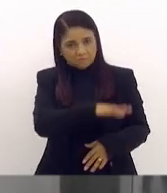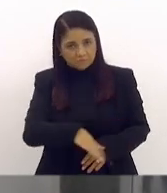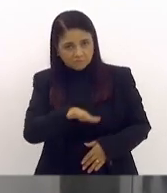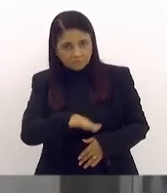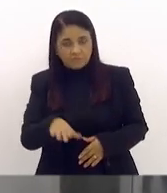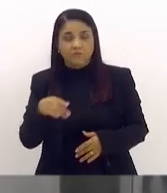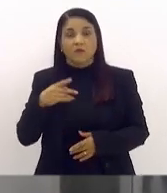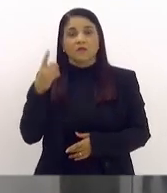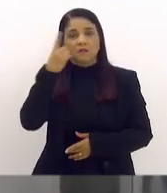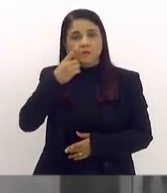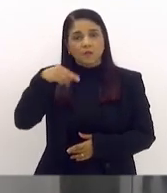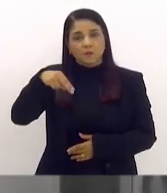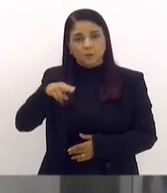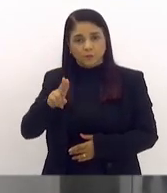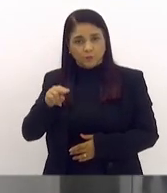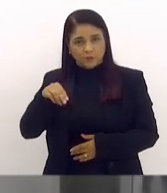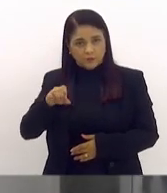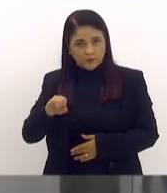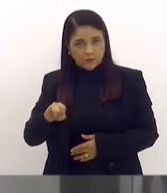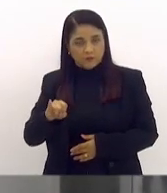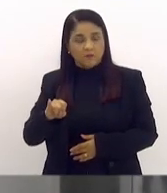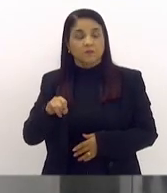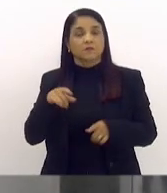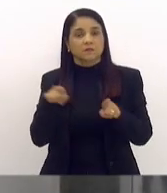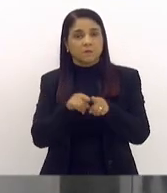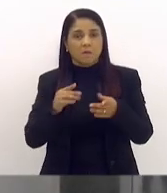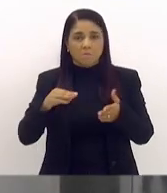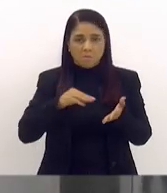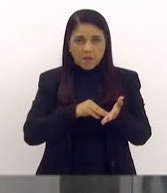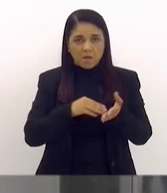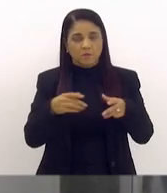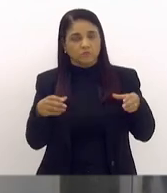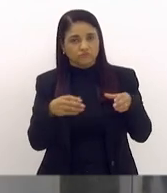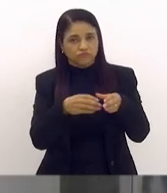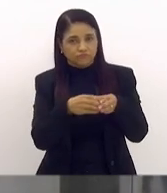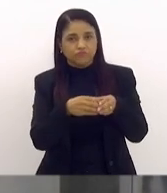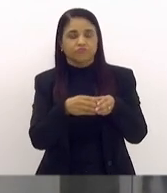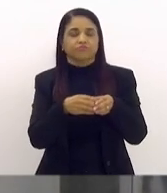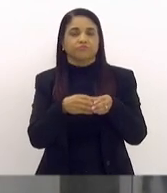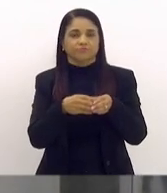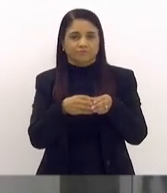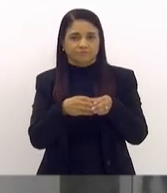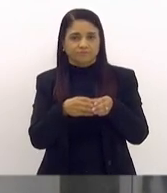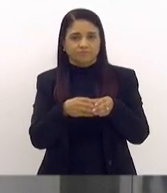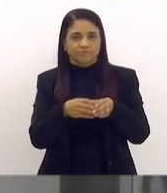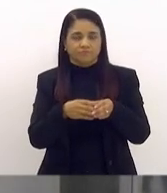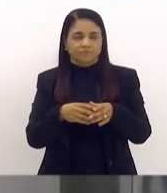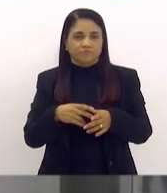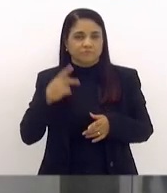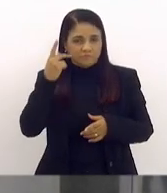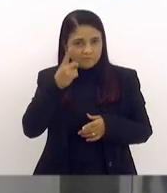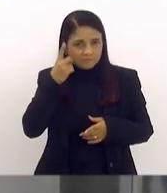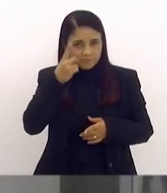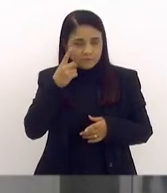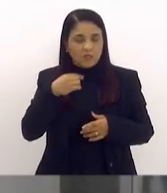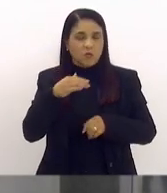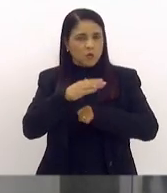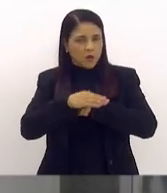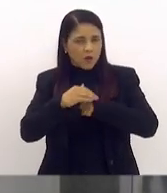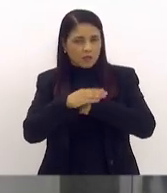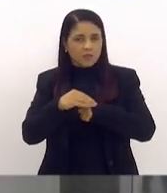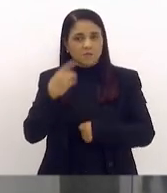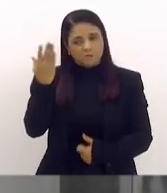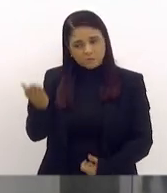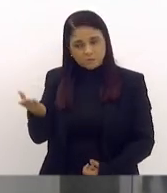também é membro desta frente parlamentar então eu tenho eh muito carinho pelo Deputado